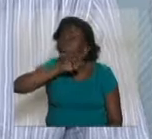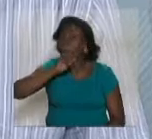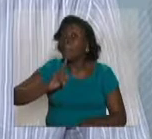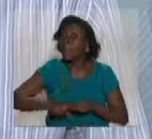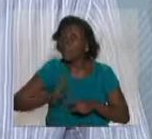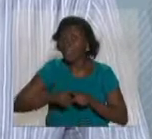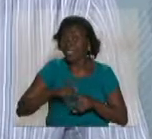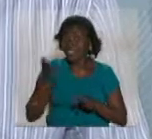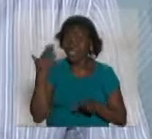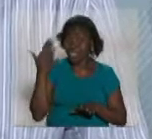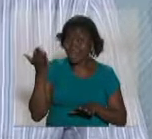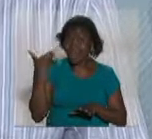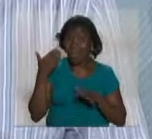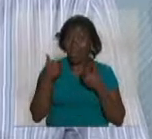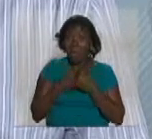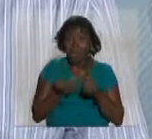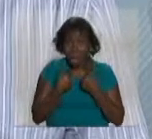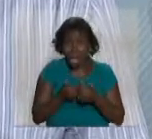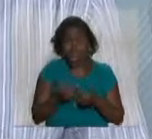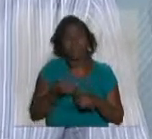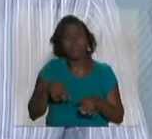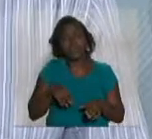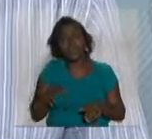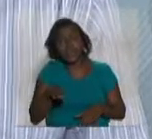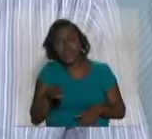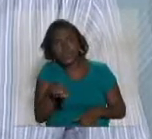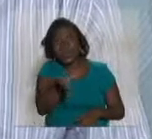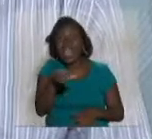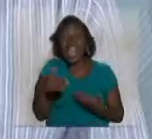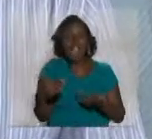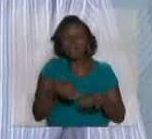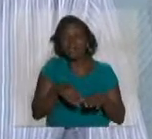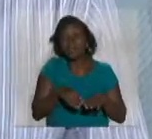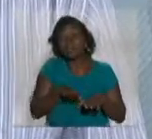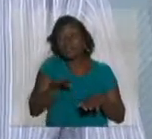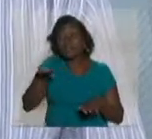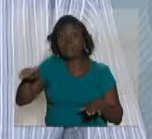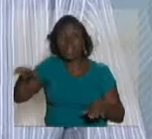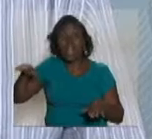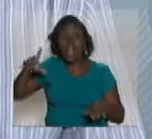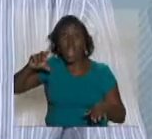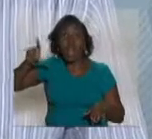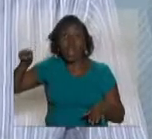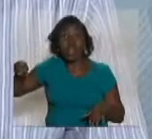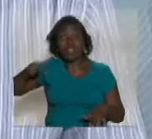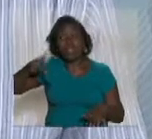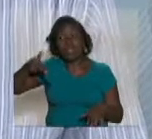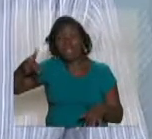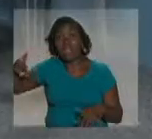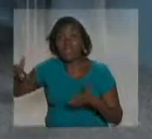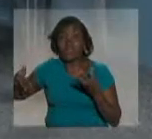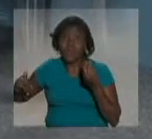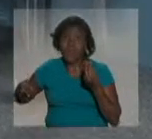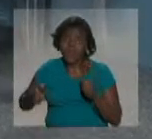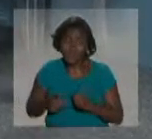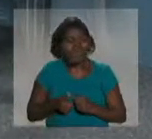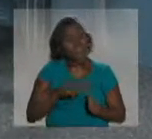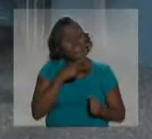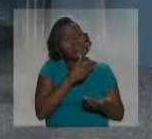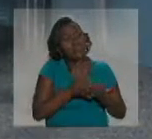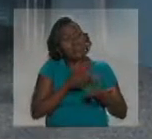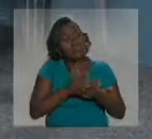Porque antigamente os ônibus passavam ali e agora eles estão passando muito mais longe, as pessoas têm que andar muito. O seu estudo